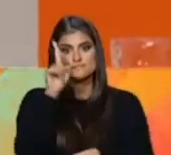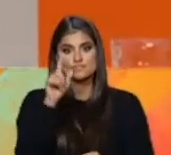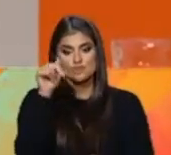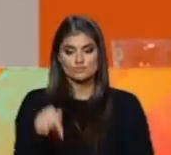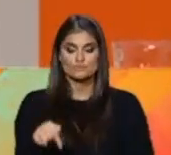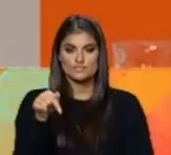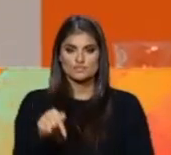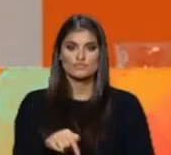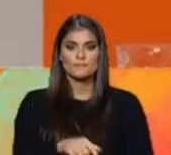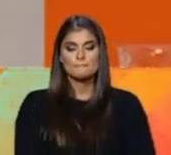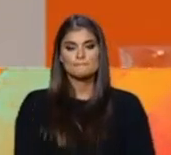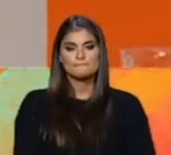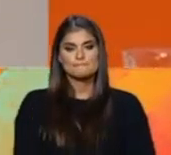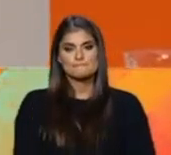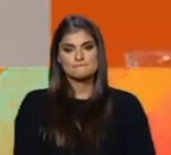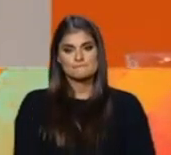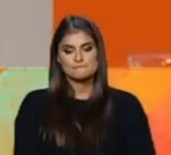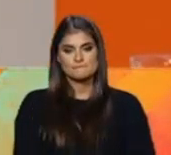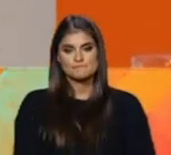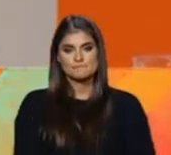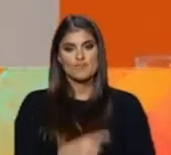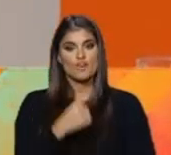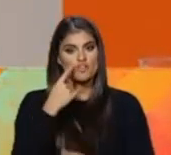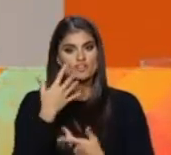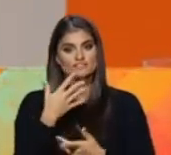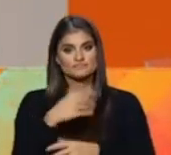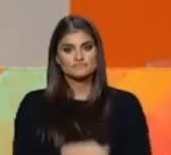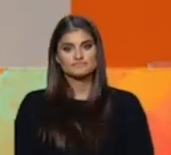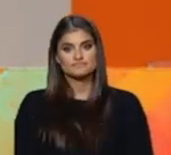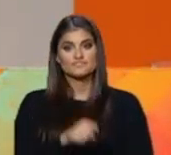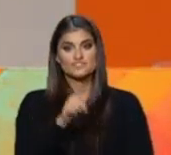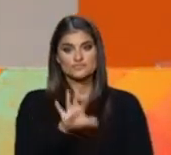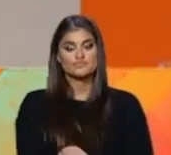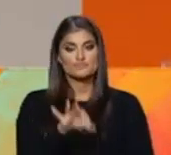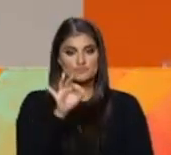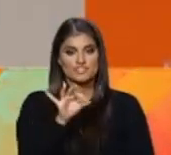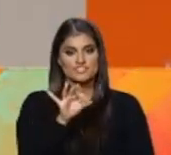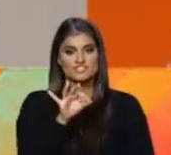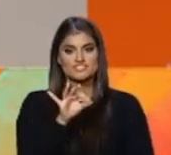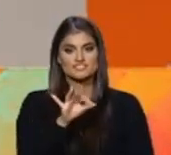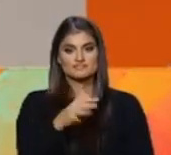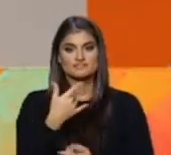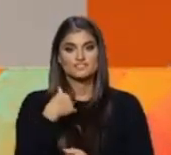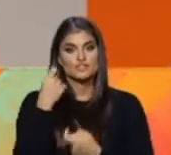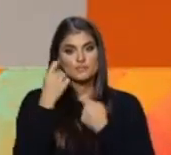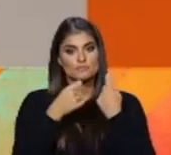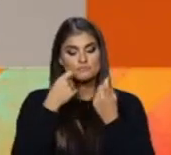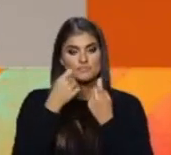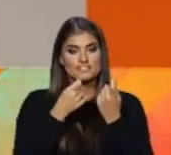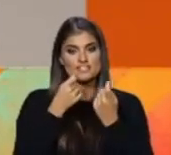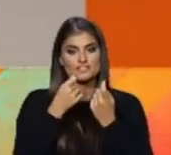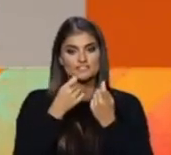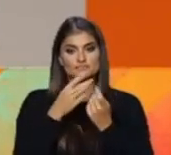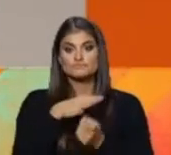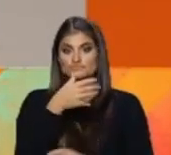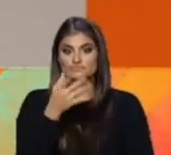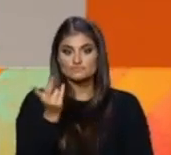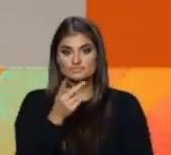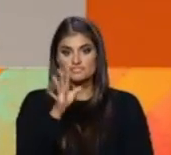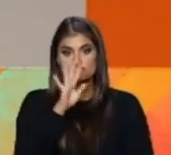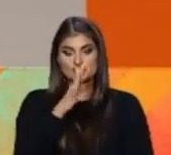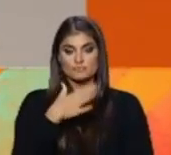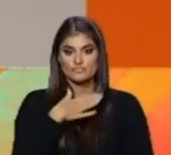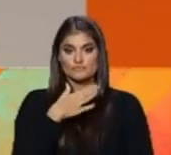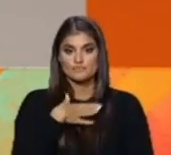nem de propósito. Olha! Tu escolheste. Esqueces a Amadora, eu digo-te, rapaz. Eu pensava que... Eu até lhes disse a eles, se fosse por